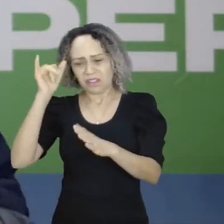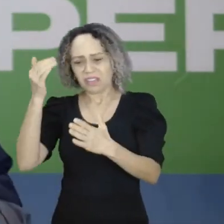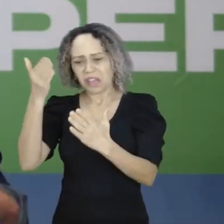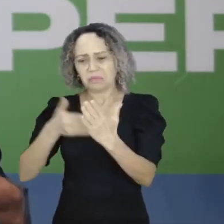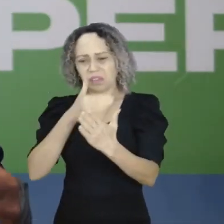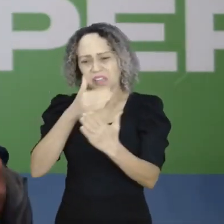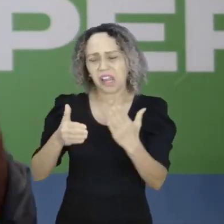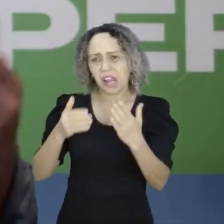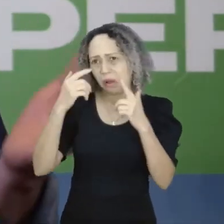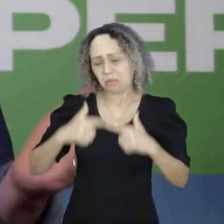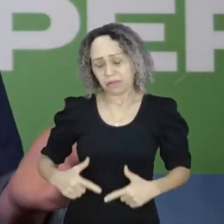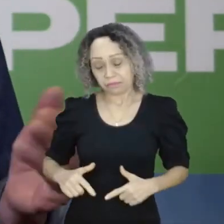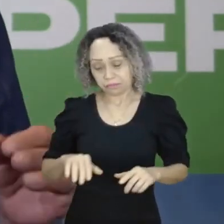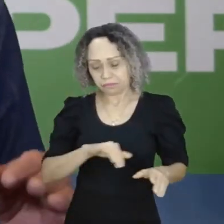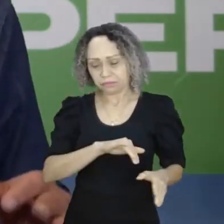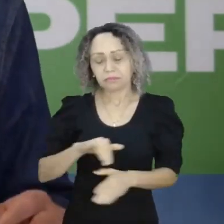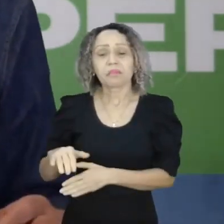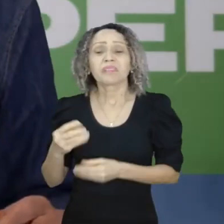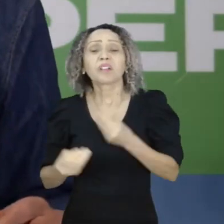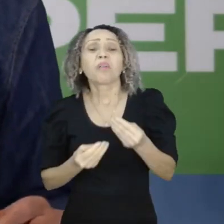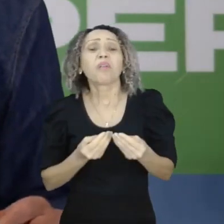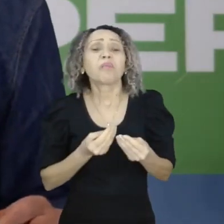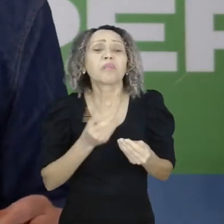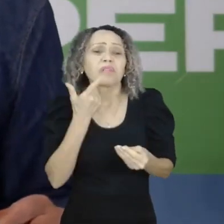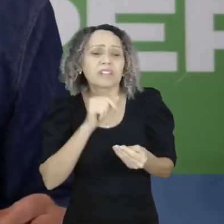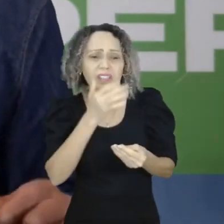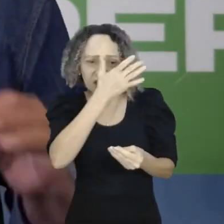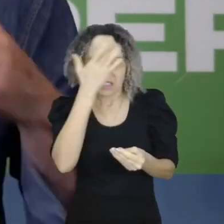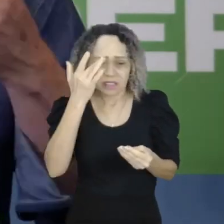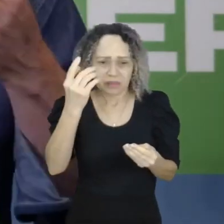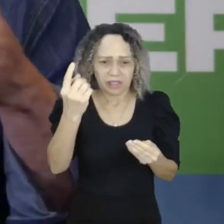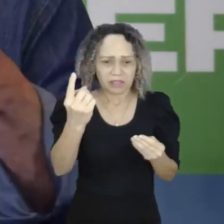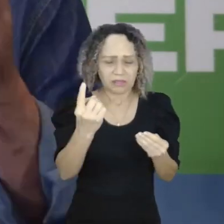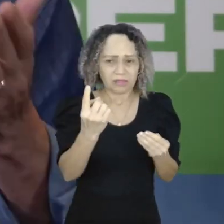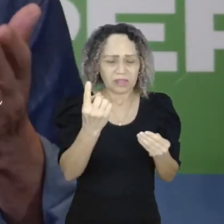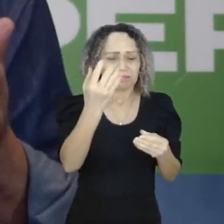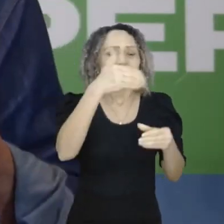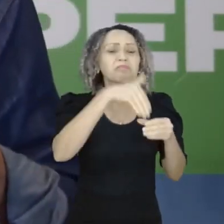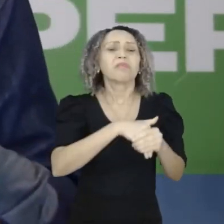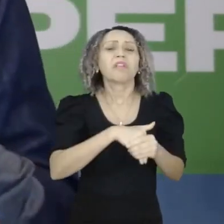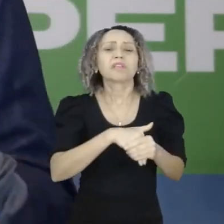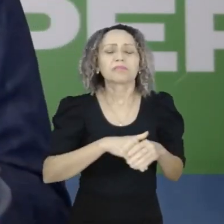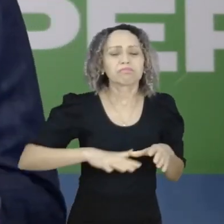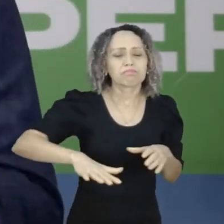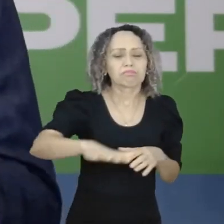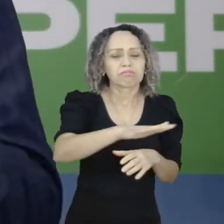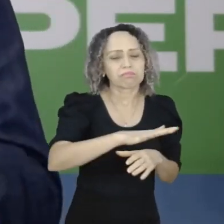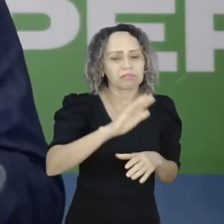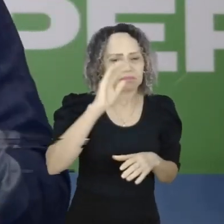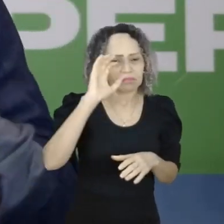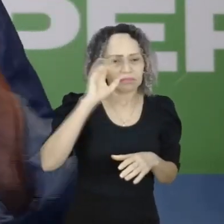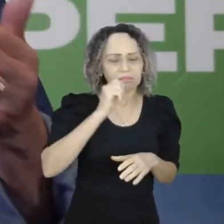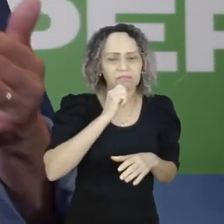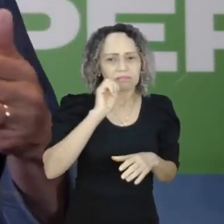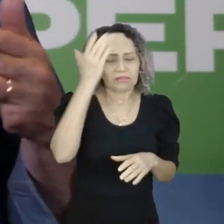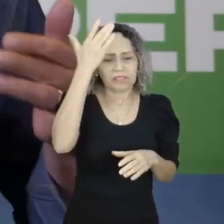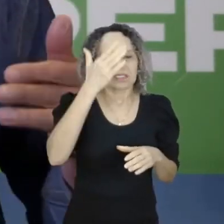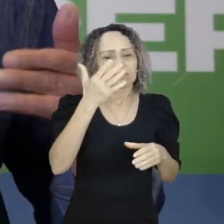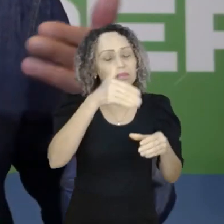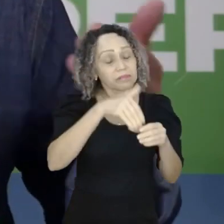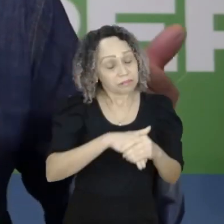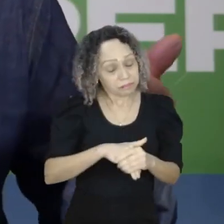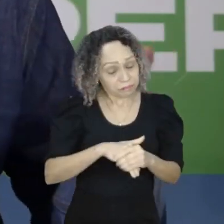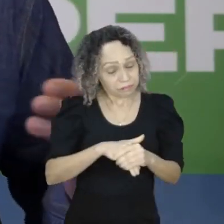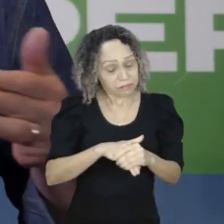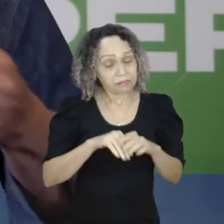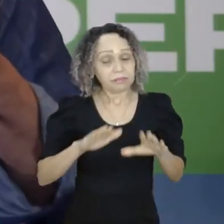que a estratégia de qualquer candidato, em qualquer lugar do mundo, é te tentar convencer primeiro as